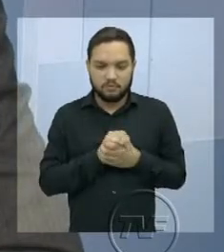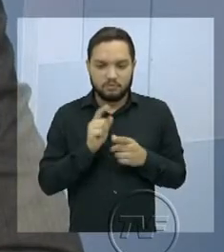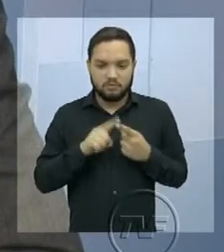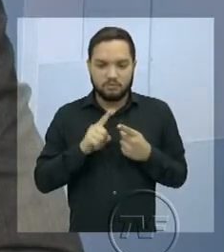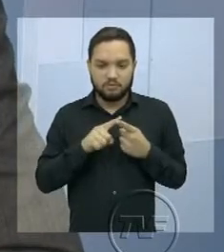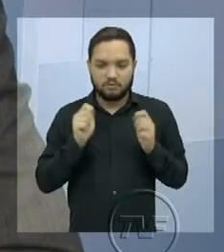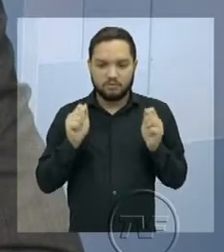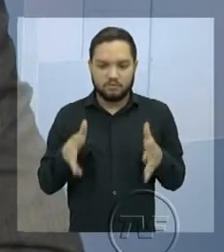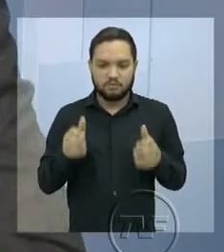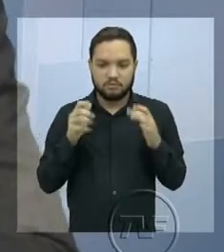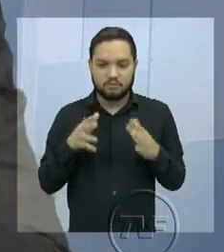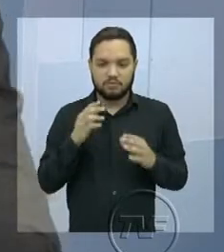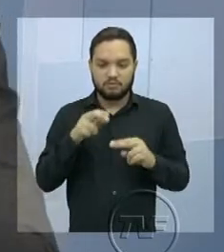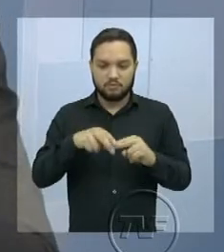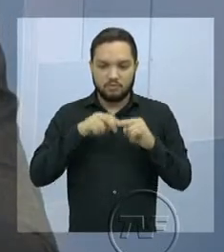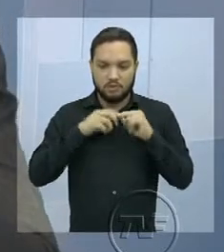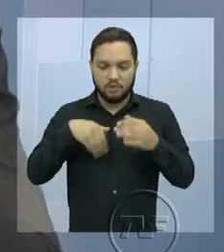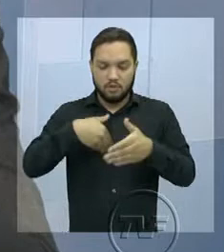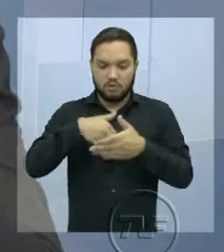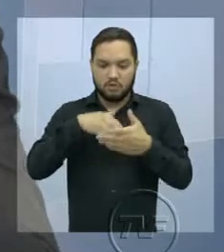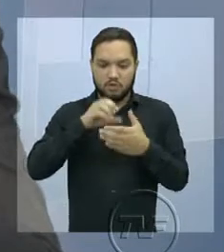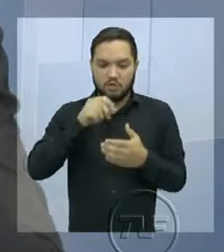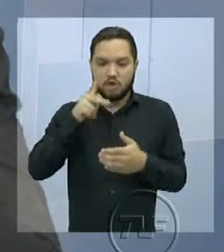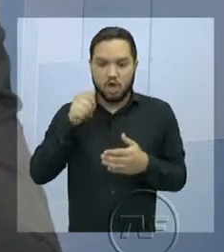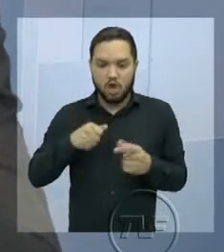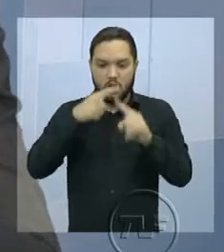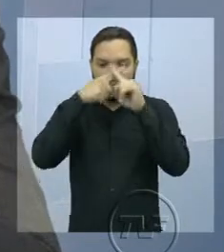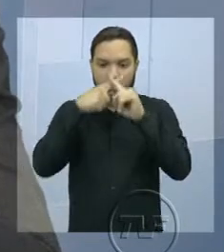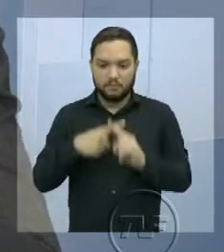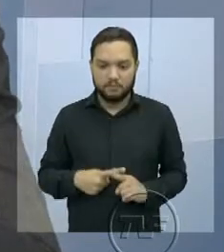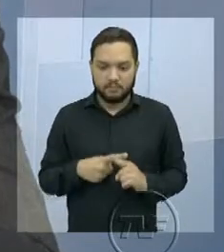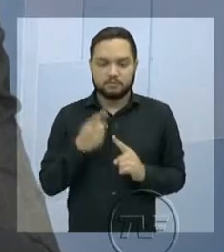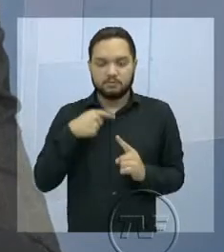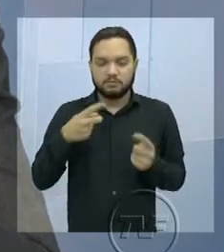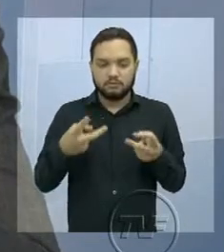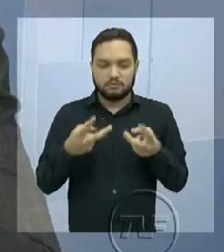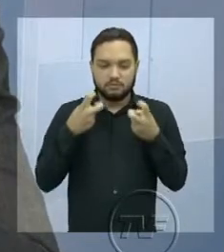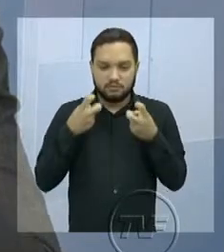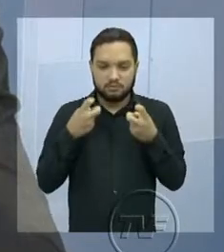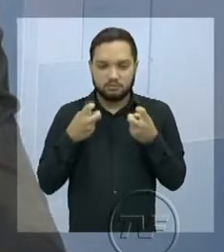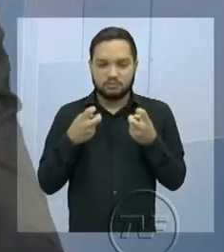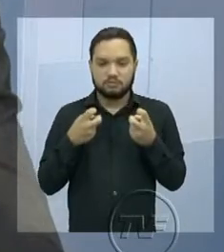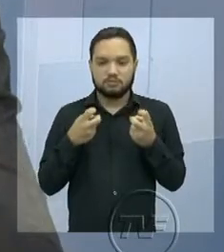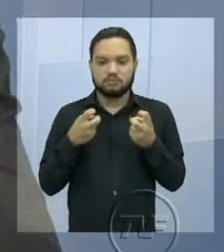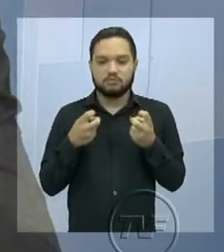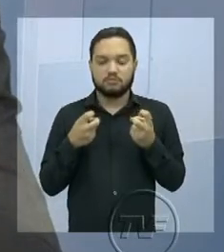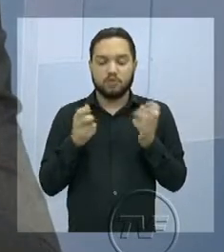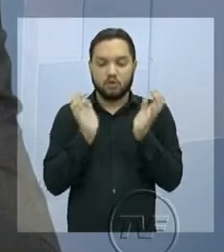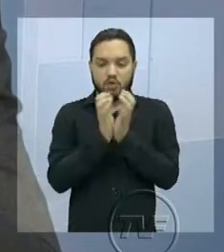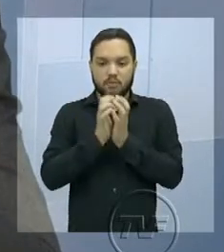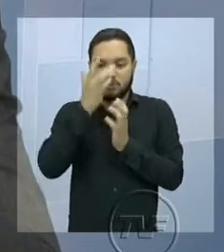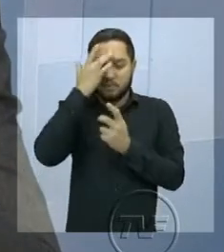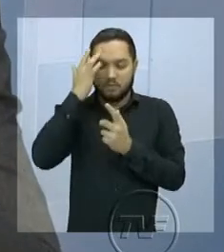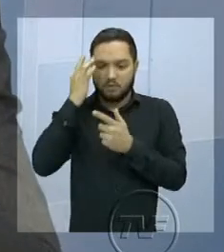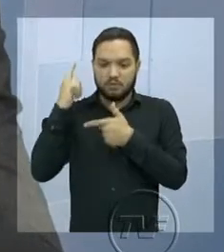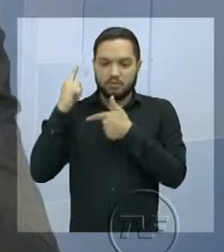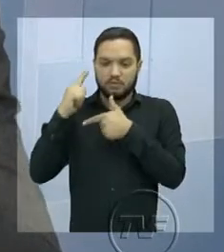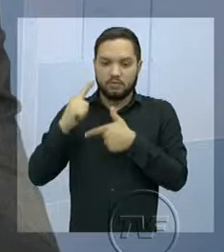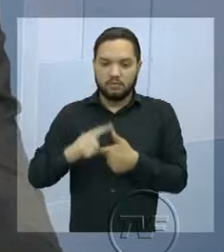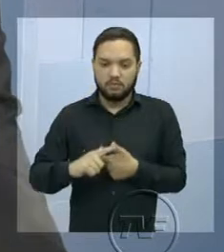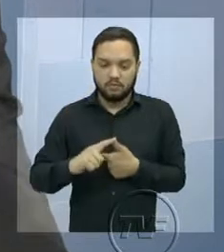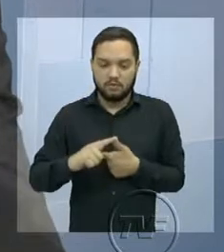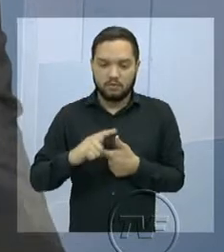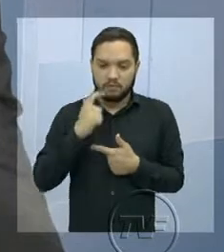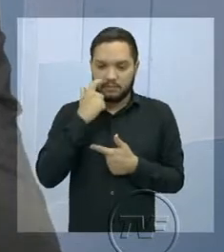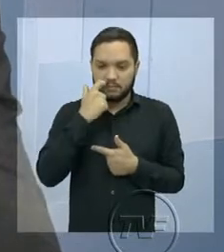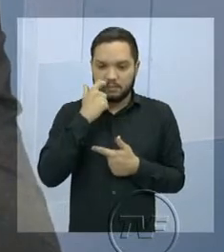em função da Copa, o que nós notamos? Notamos que, pela primeira vez, setores conservadores conseguiram